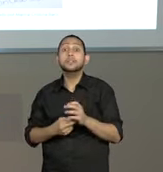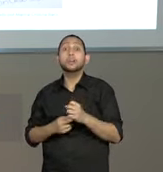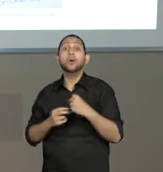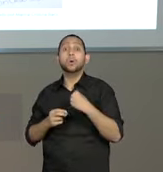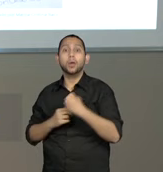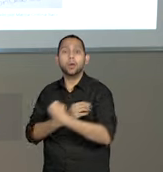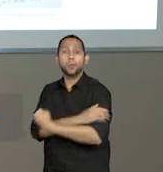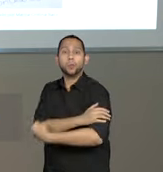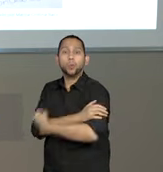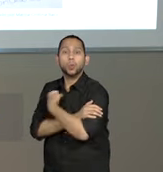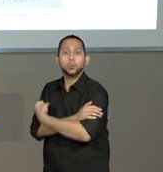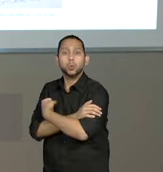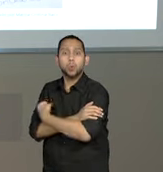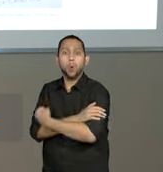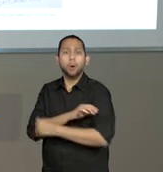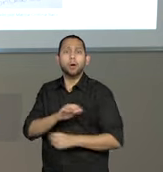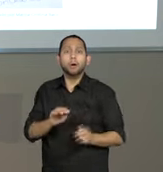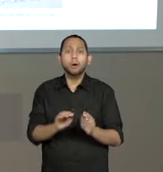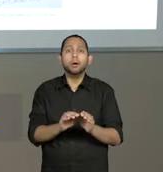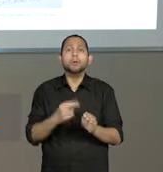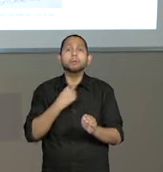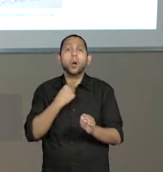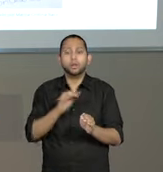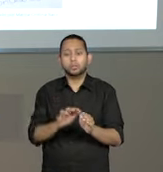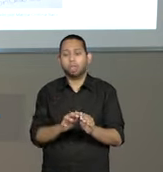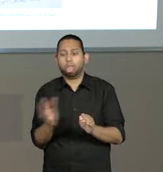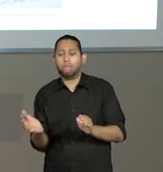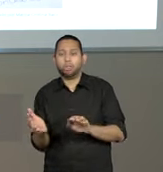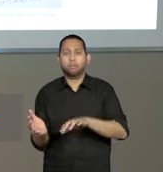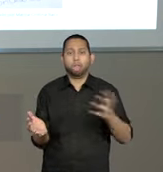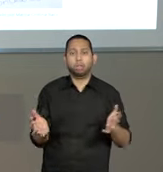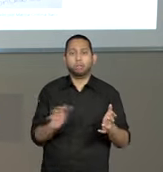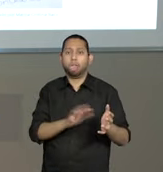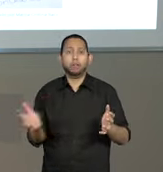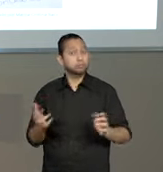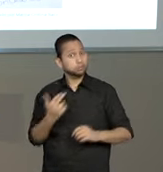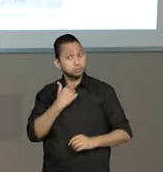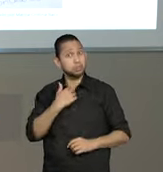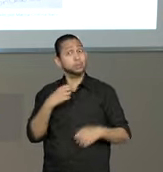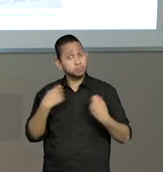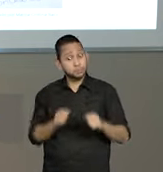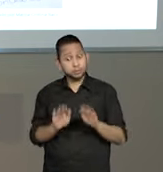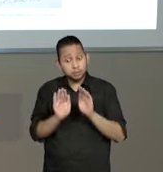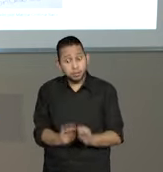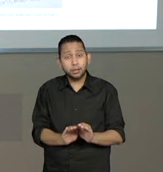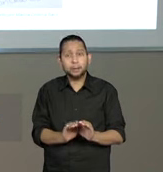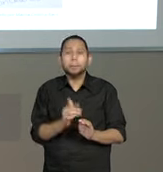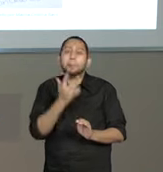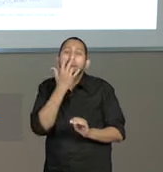esse músculo aos ossos, tá? Então,